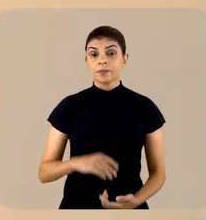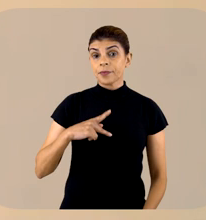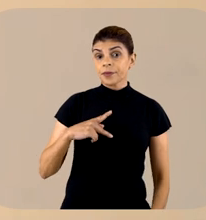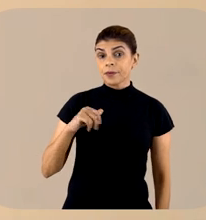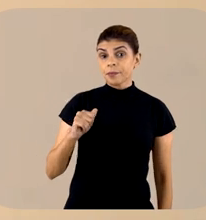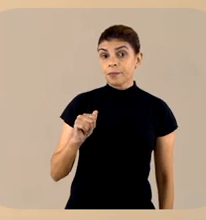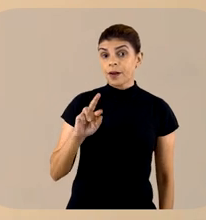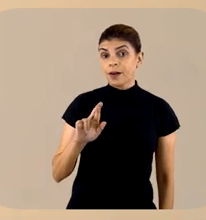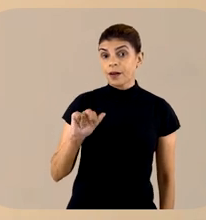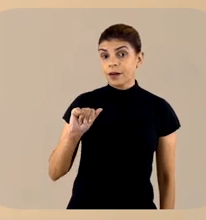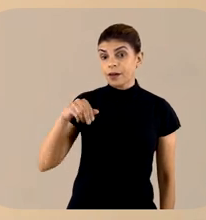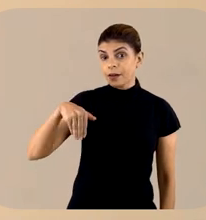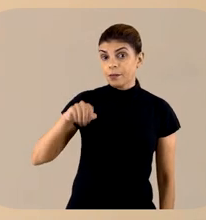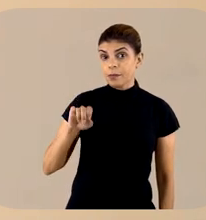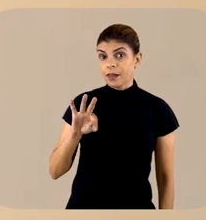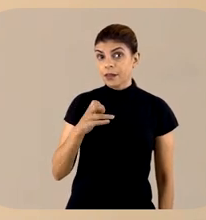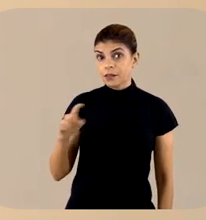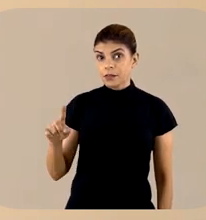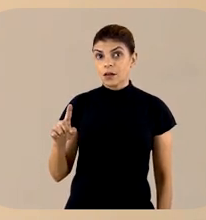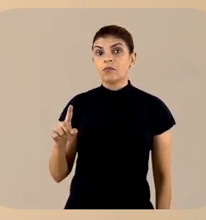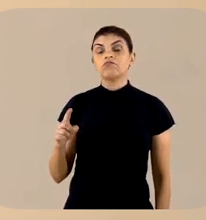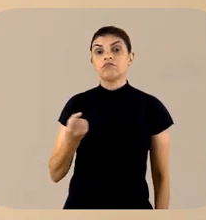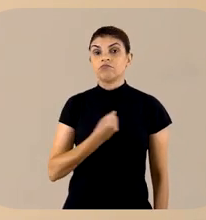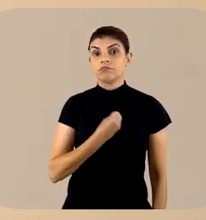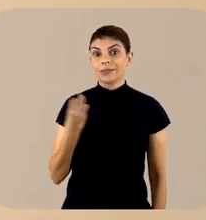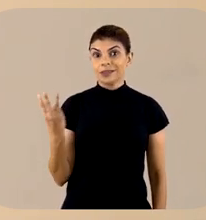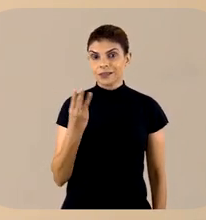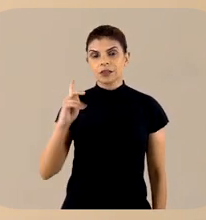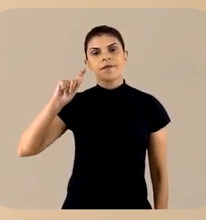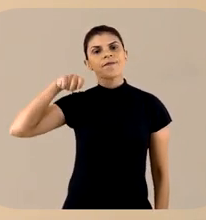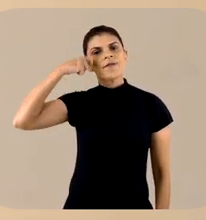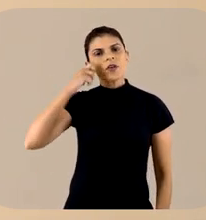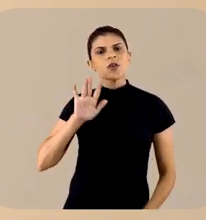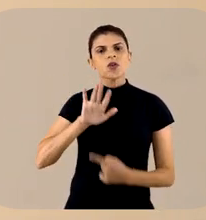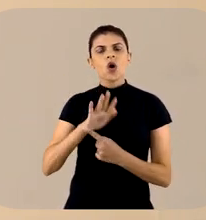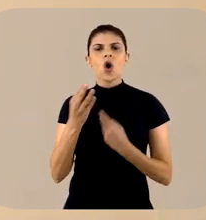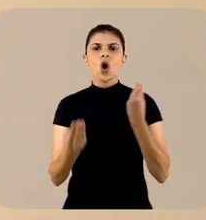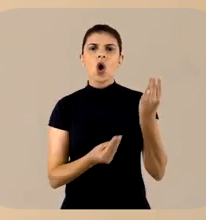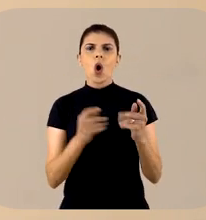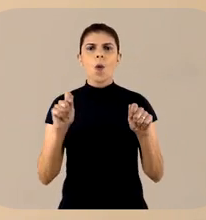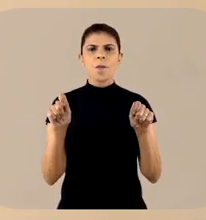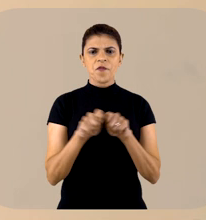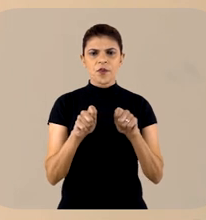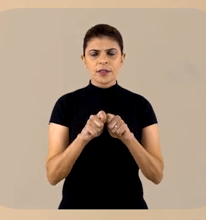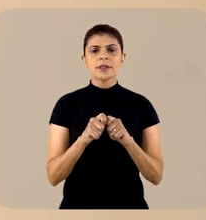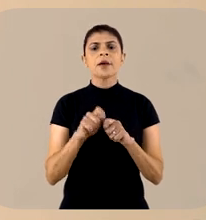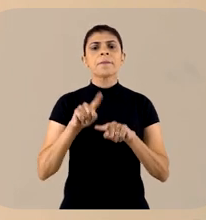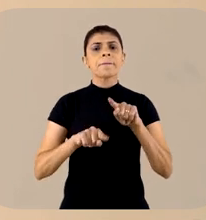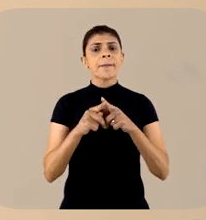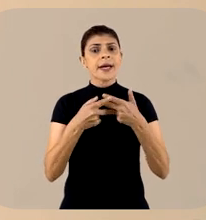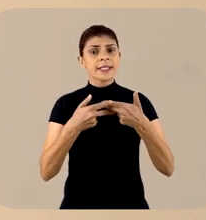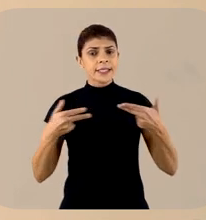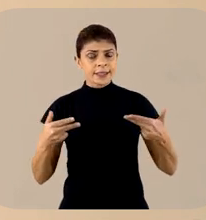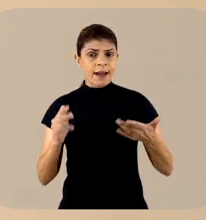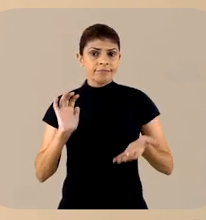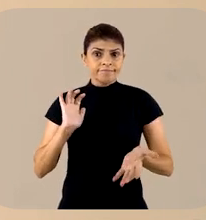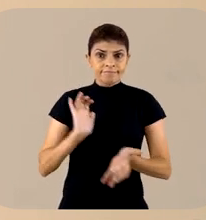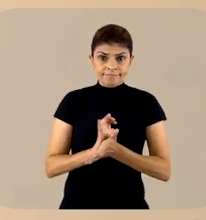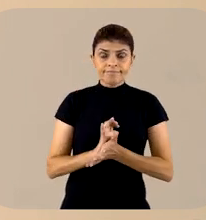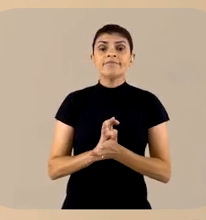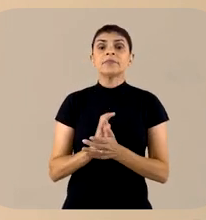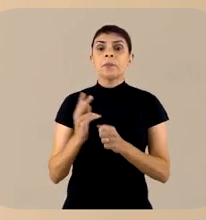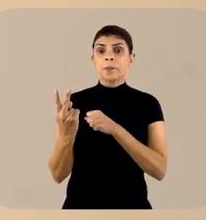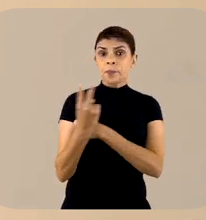paramentação de número 3. Nesse vídeo, irei apresentar como realizar a paramentação e desparamentação